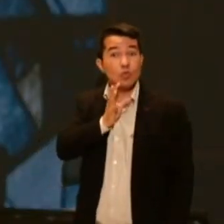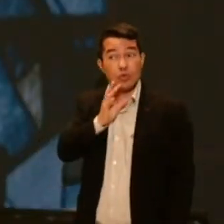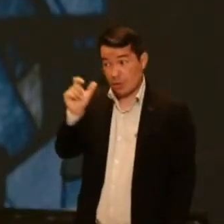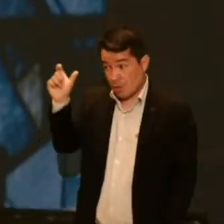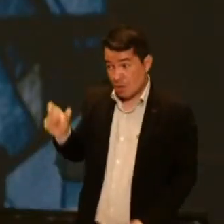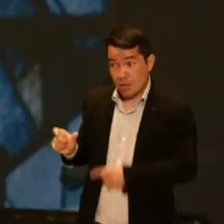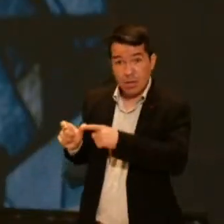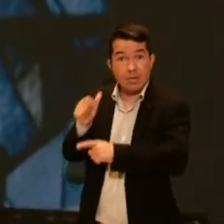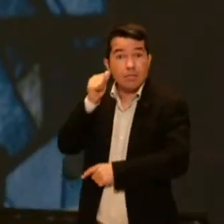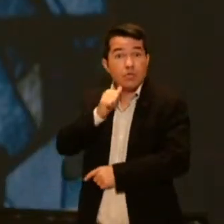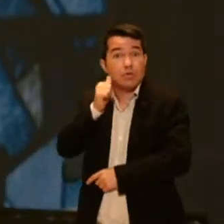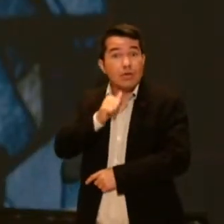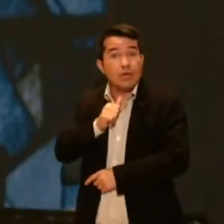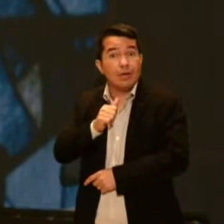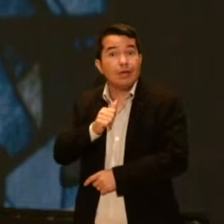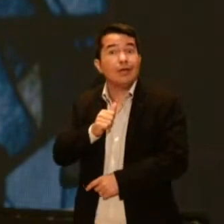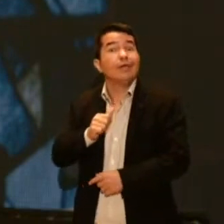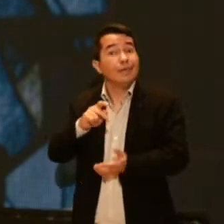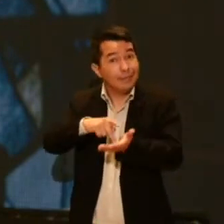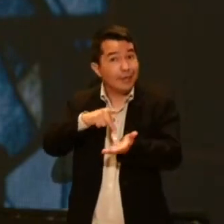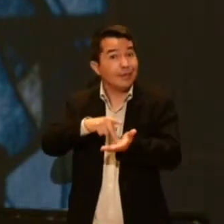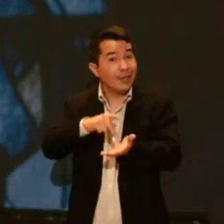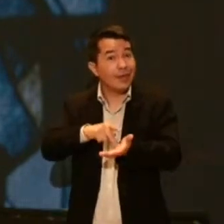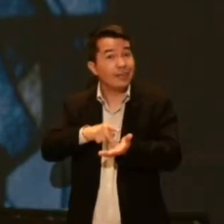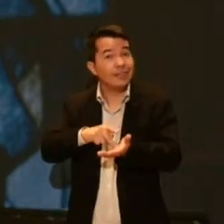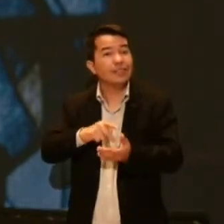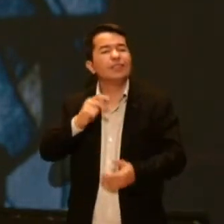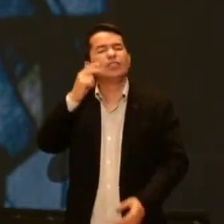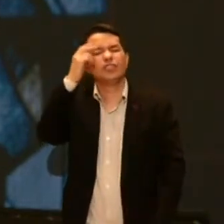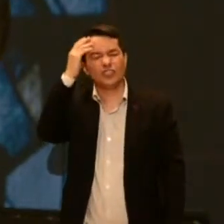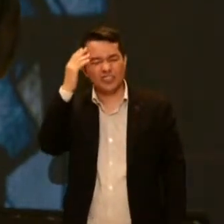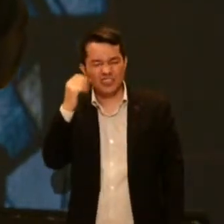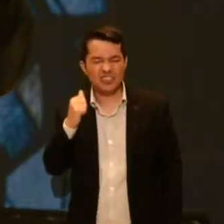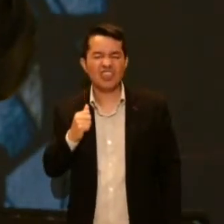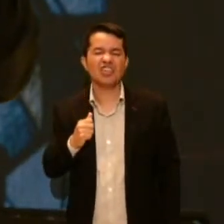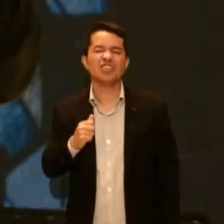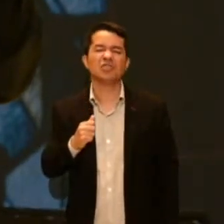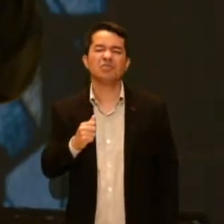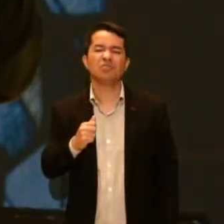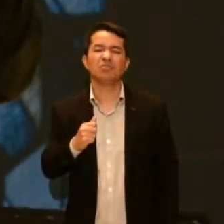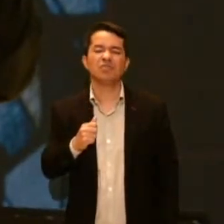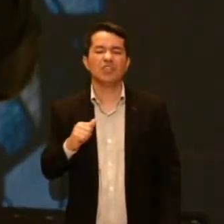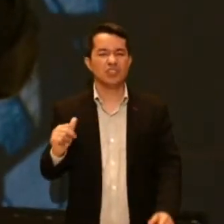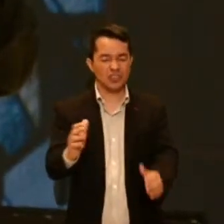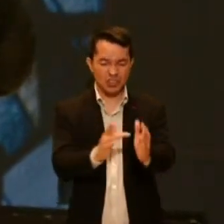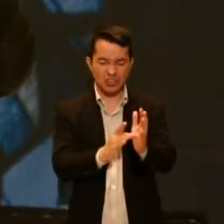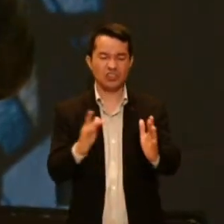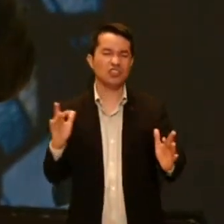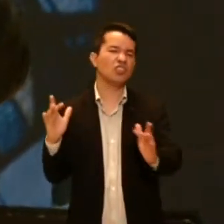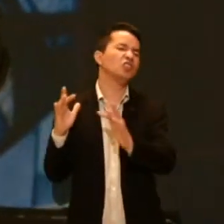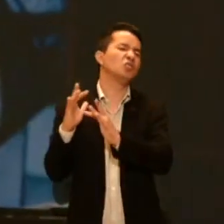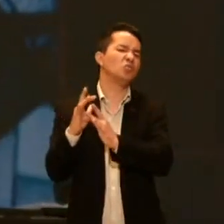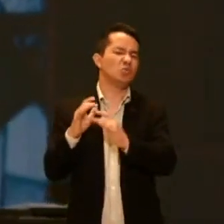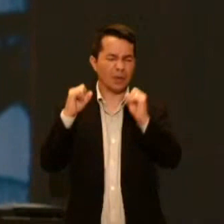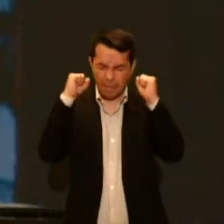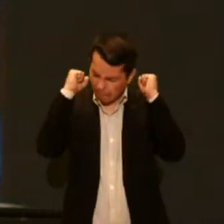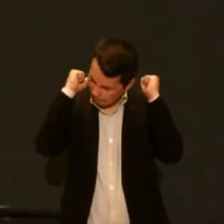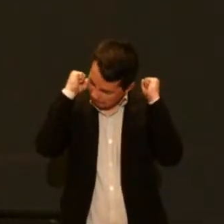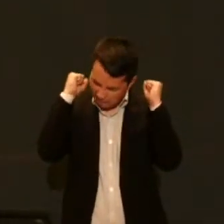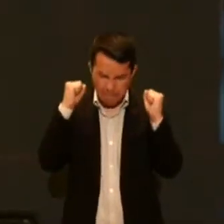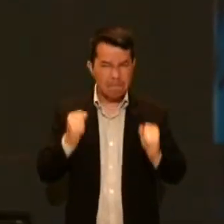me ensina? É que não existe distância grande